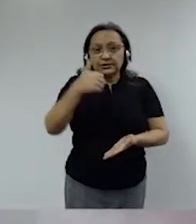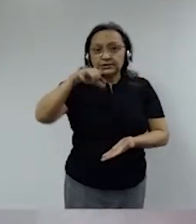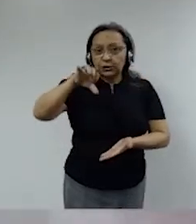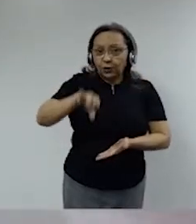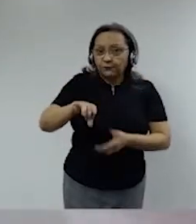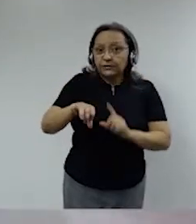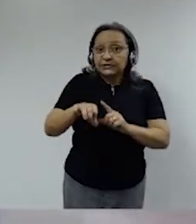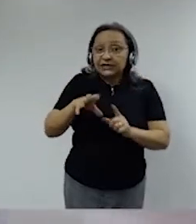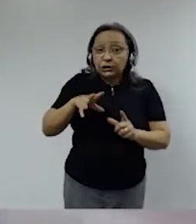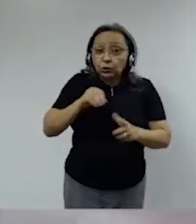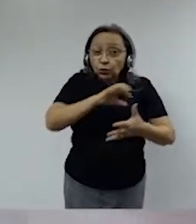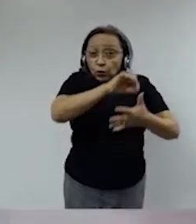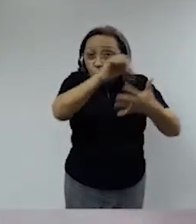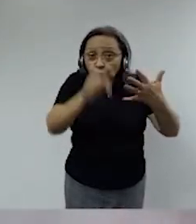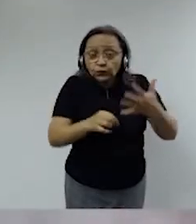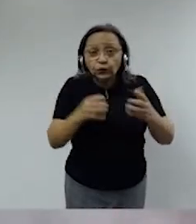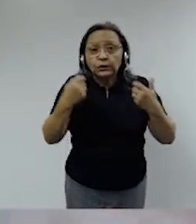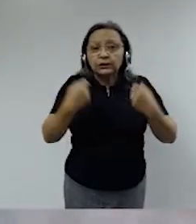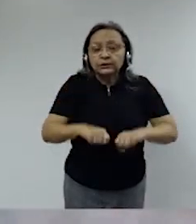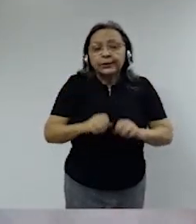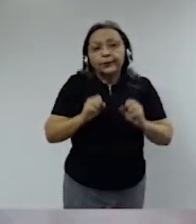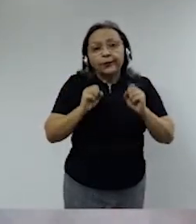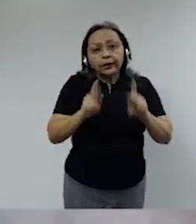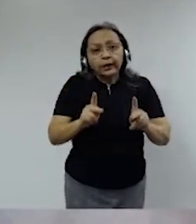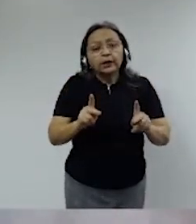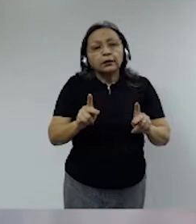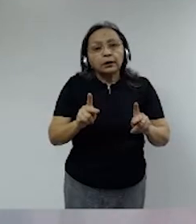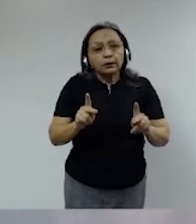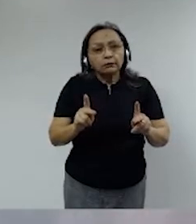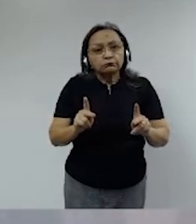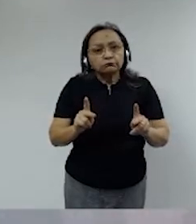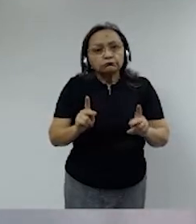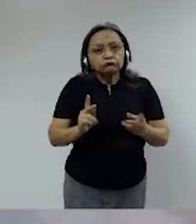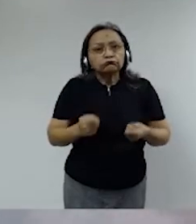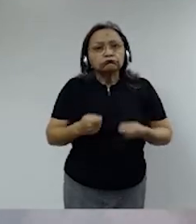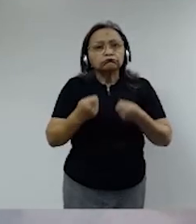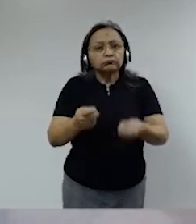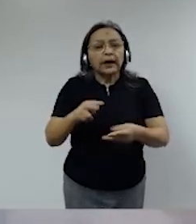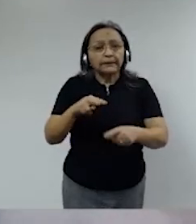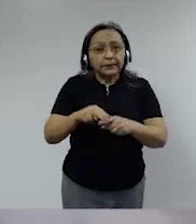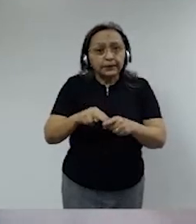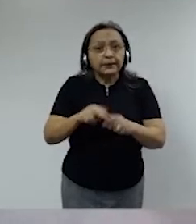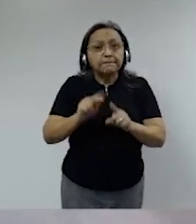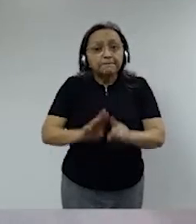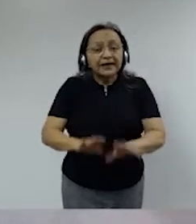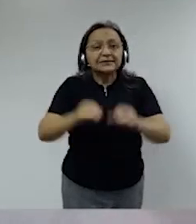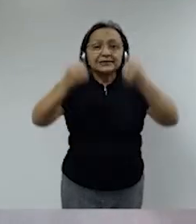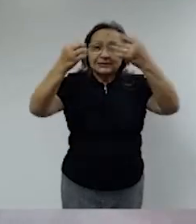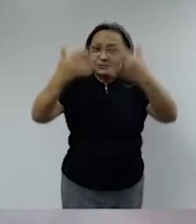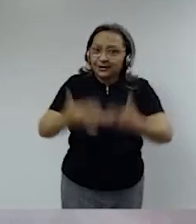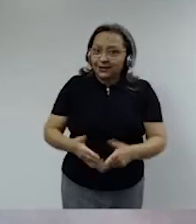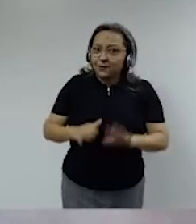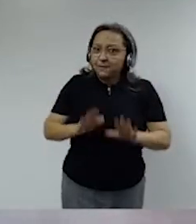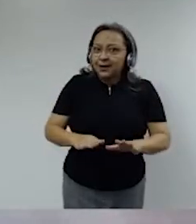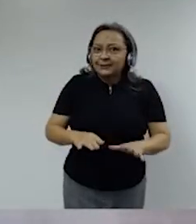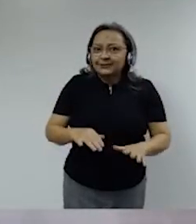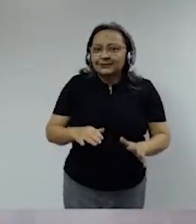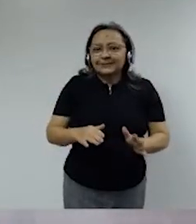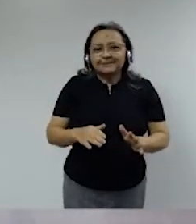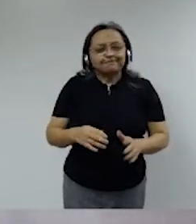Se todas forem necessárias, ok, que se as aplique fundamentadamente explicando. Agora, aquilo não pode ser